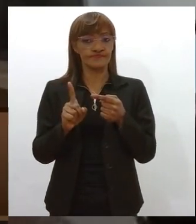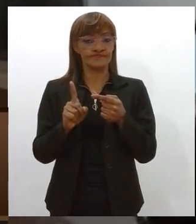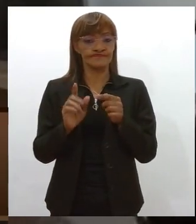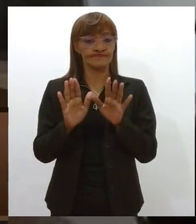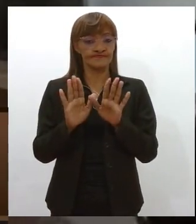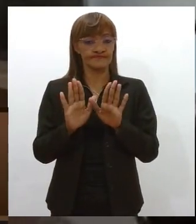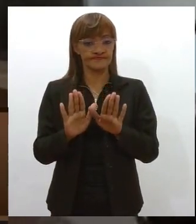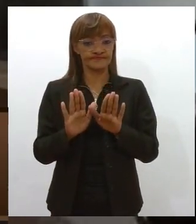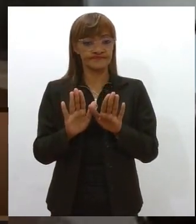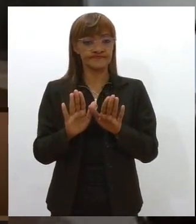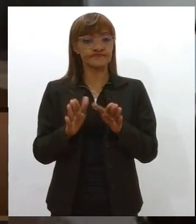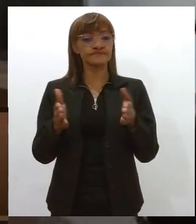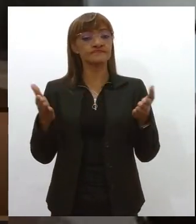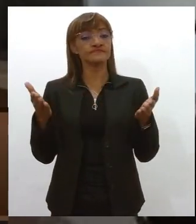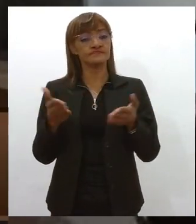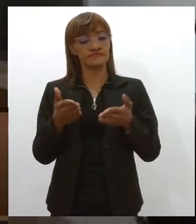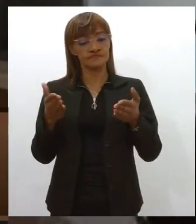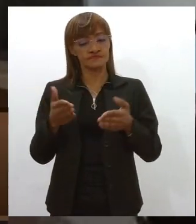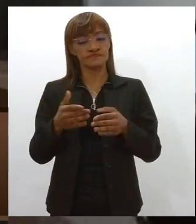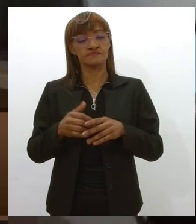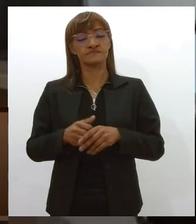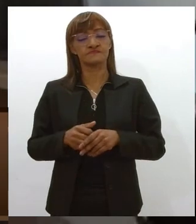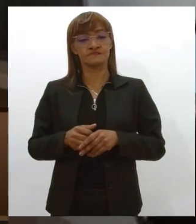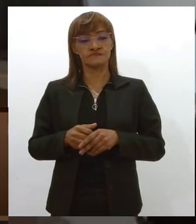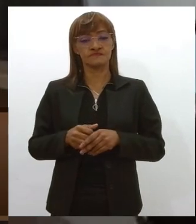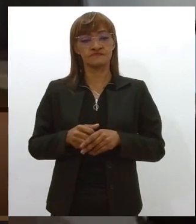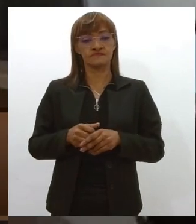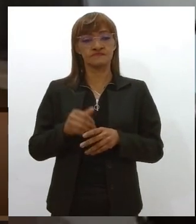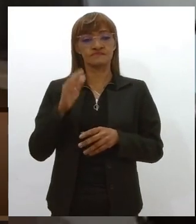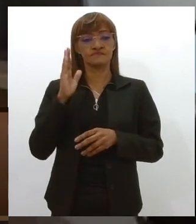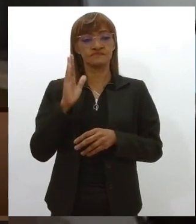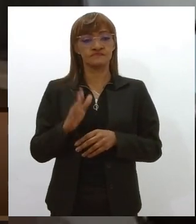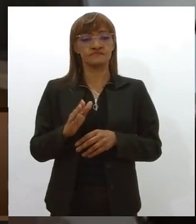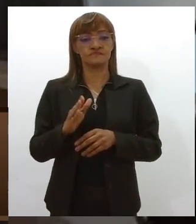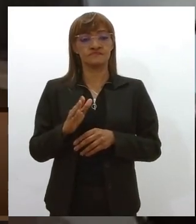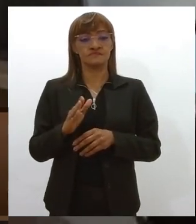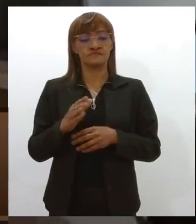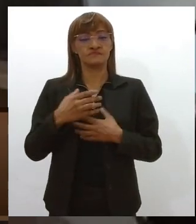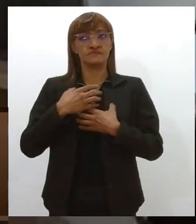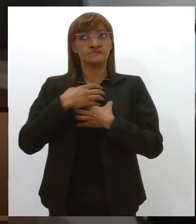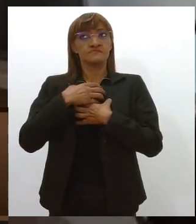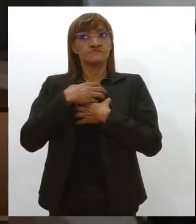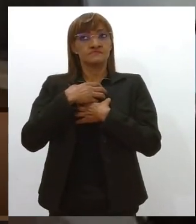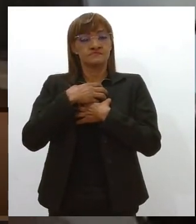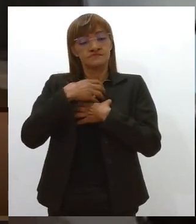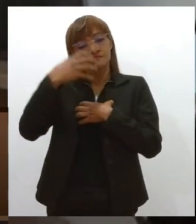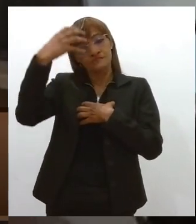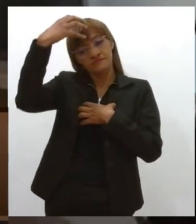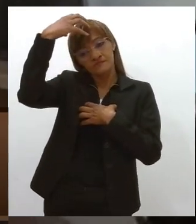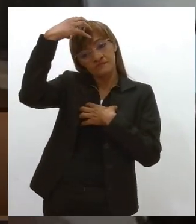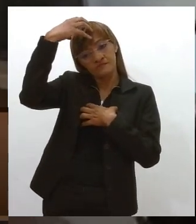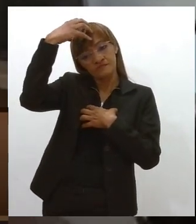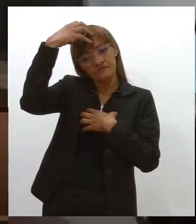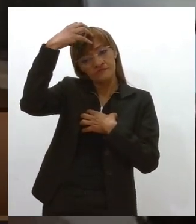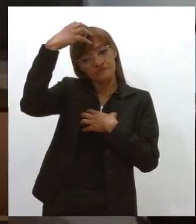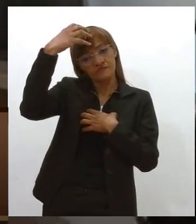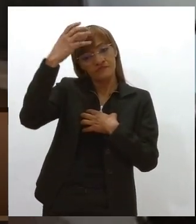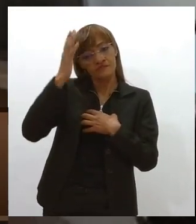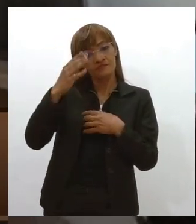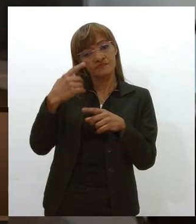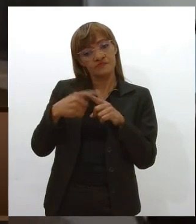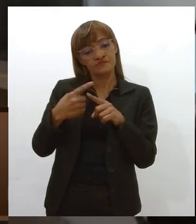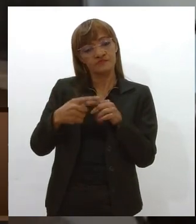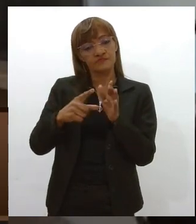hoje também disso daí, de me isentar de muita culpa. Eu carregava muita culpa comigo de sair antes da política, de sair